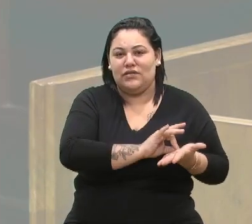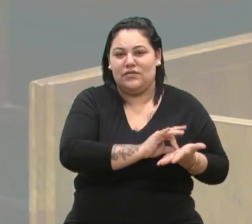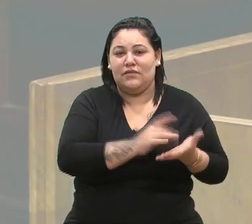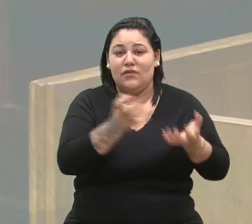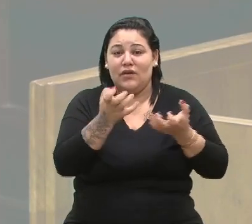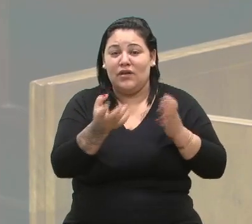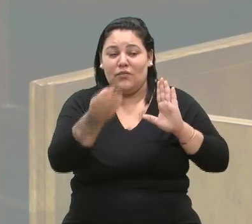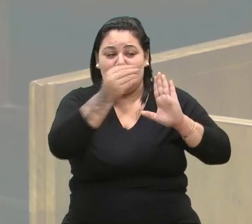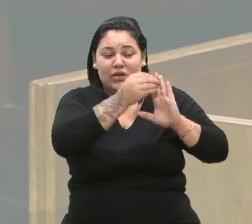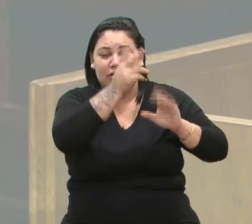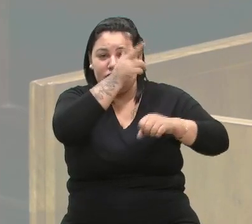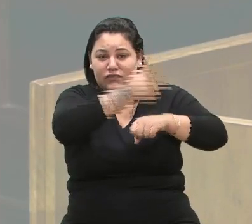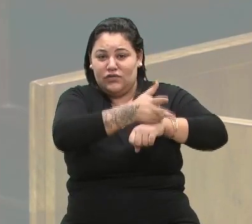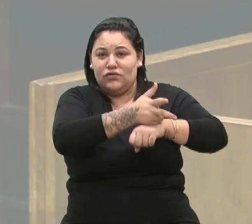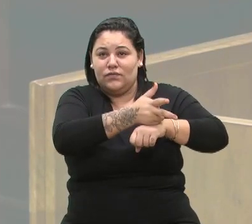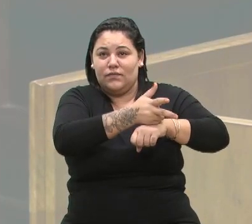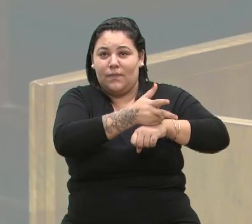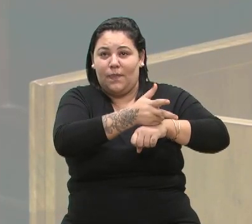um vídeo